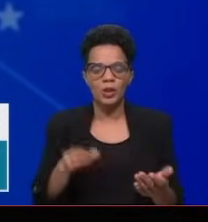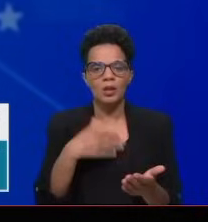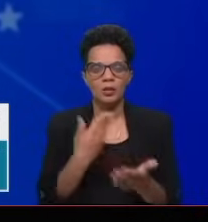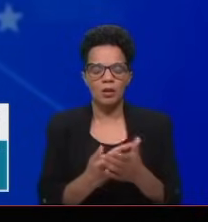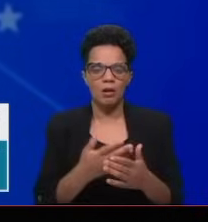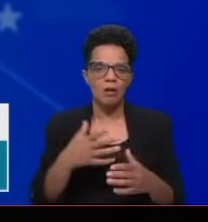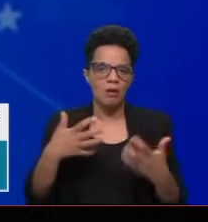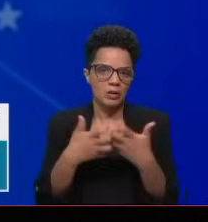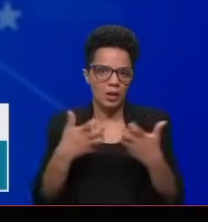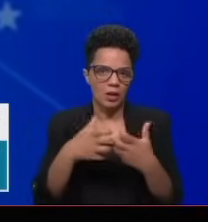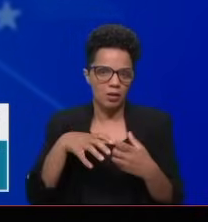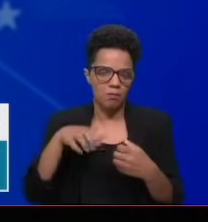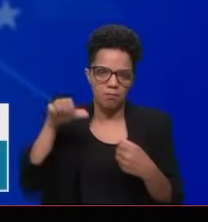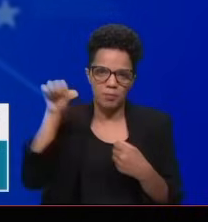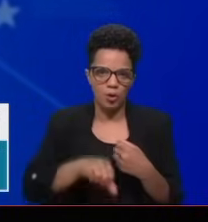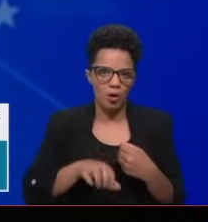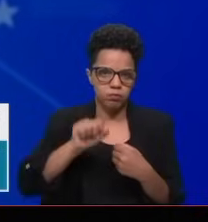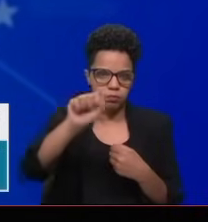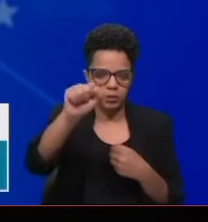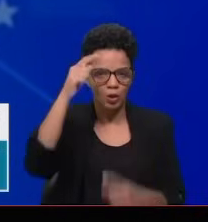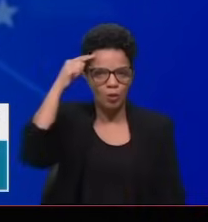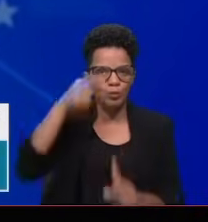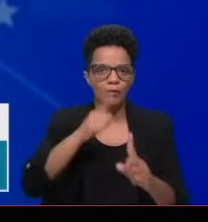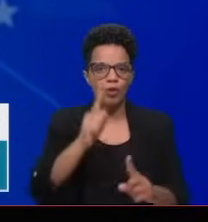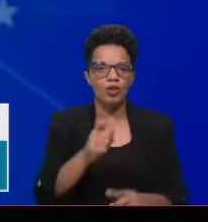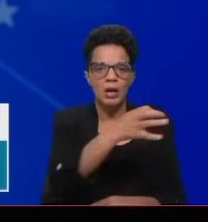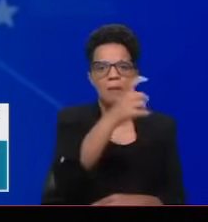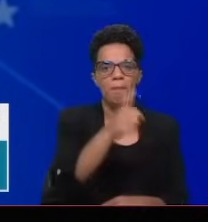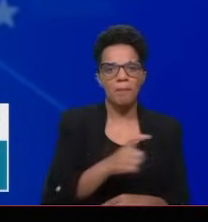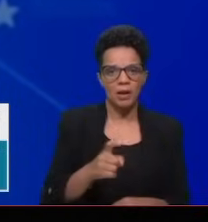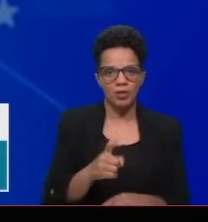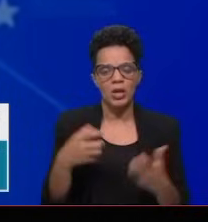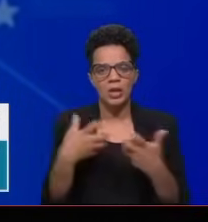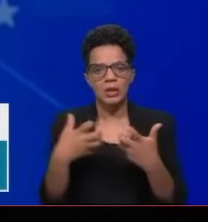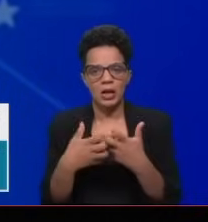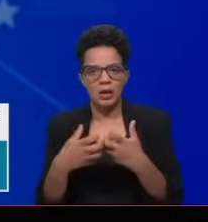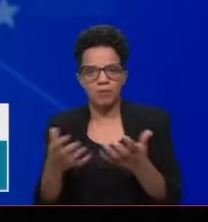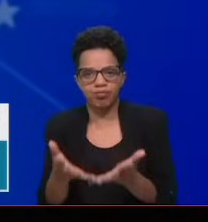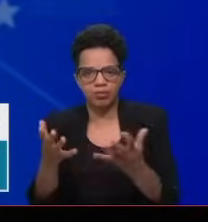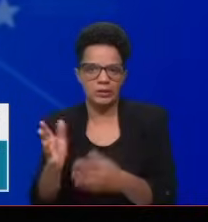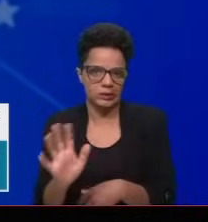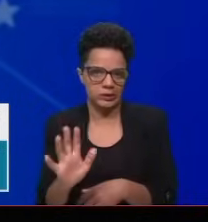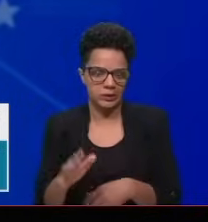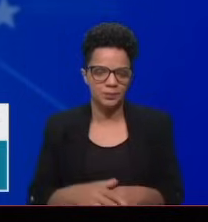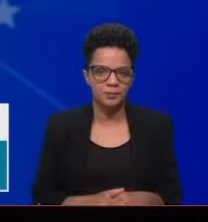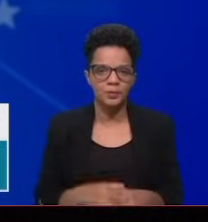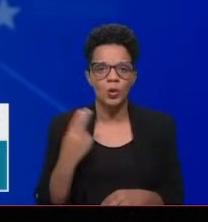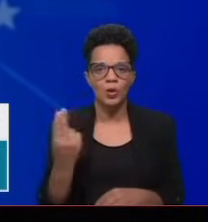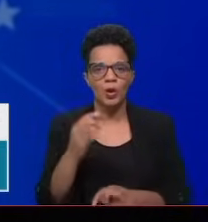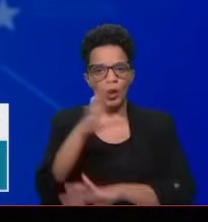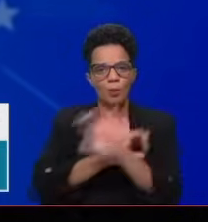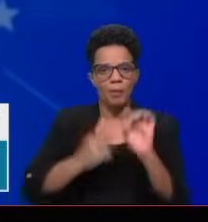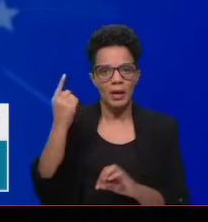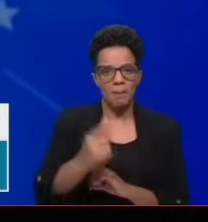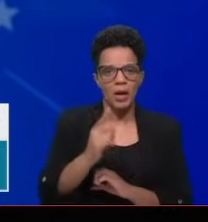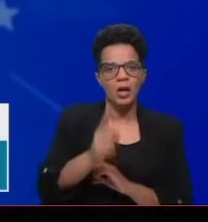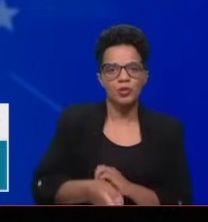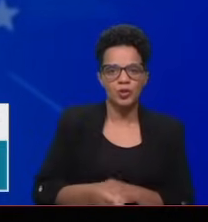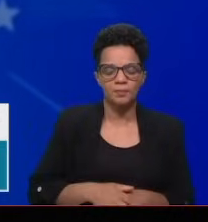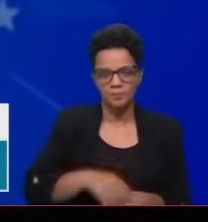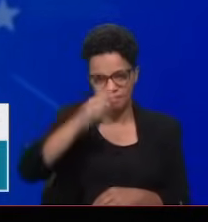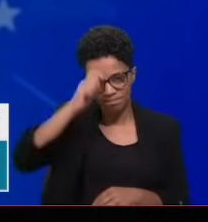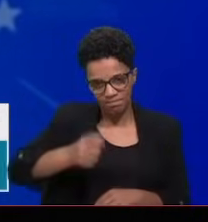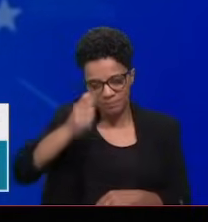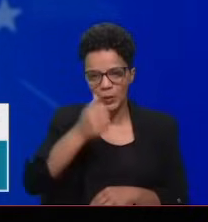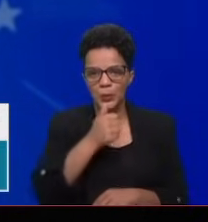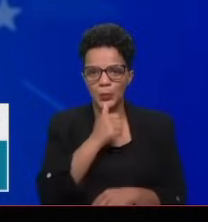o conflito nós temos que ir atrás da Paz não é atrás da escalada de conflito agora o que é a união europeia tem de fazer é respeitar